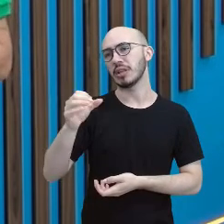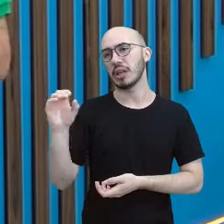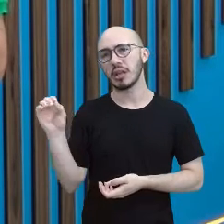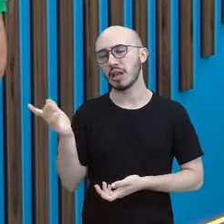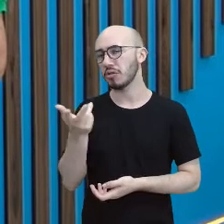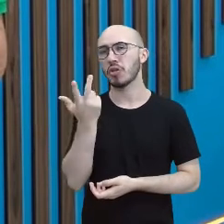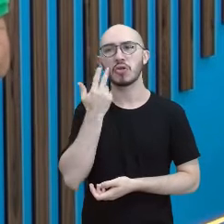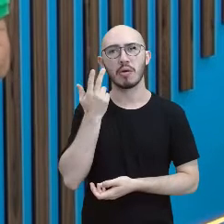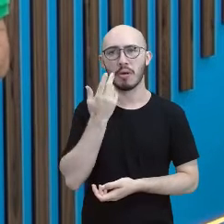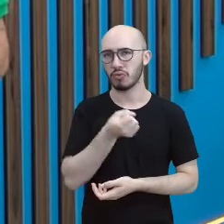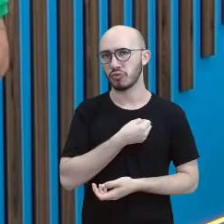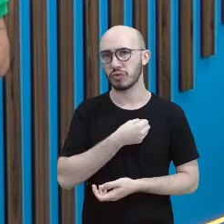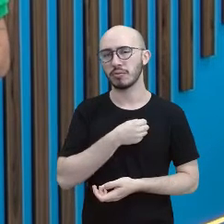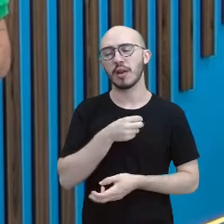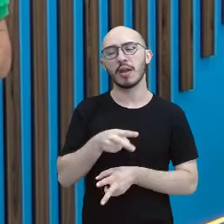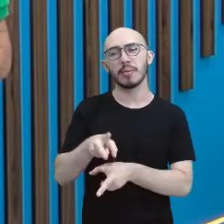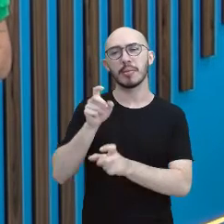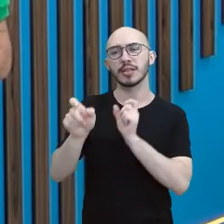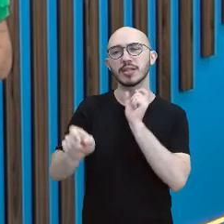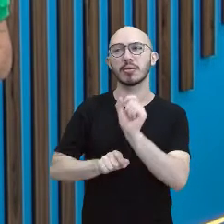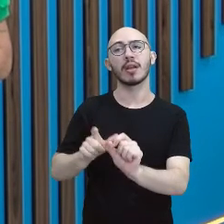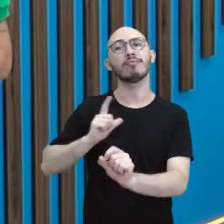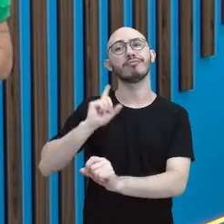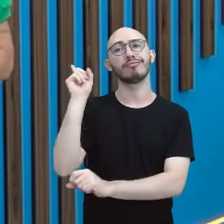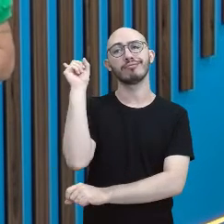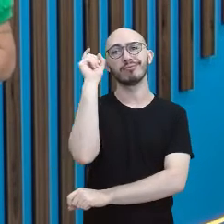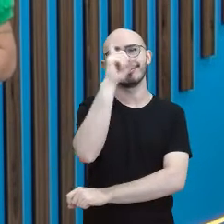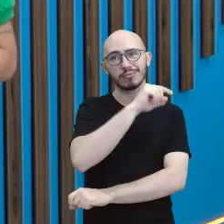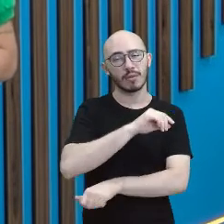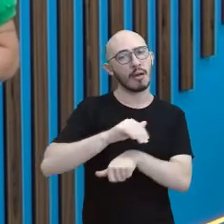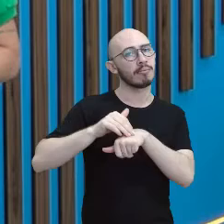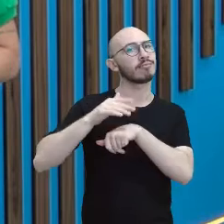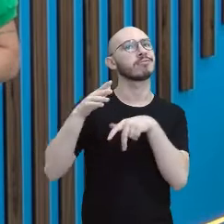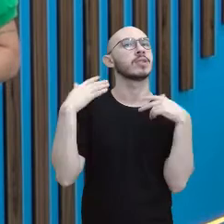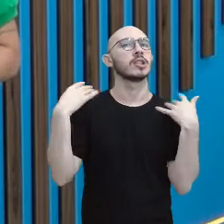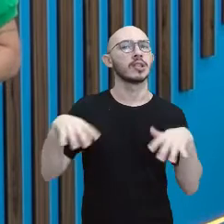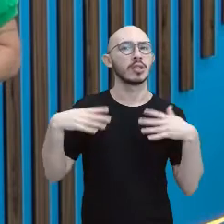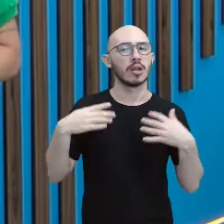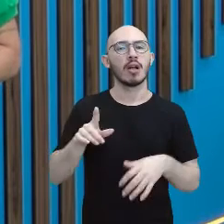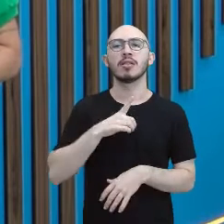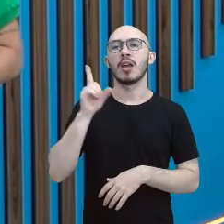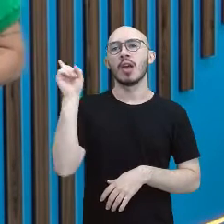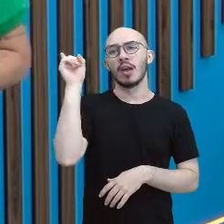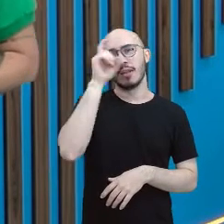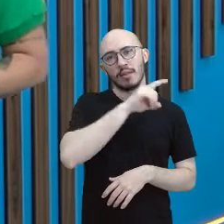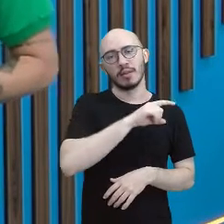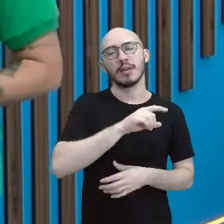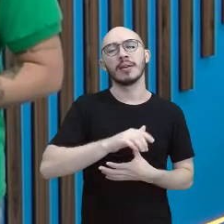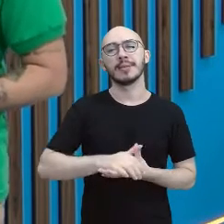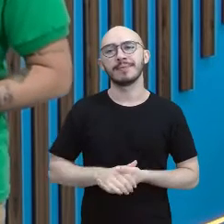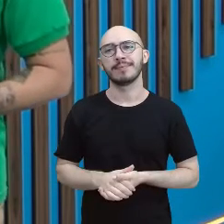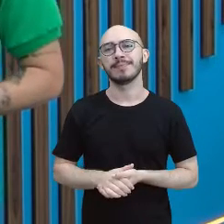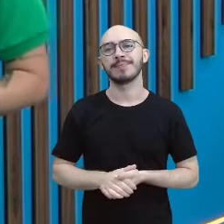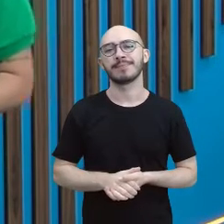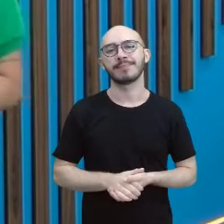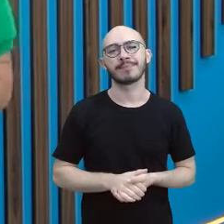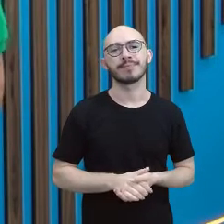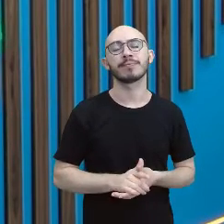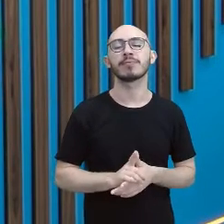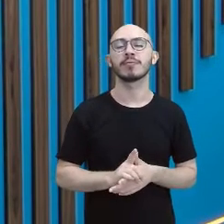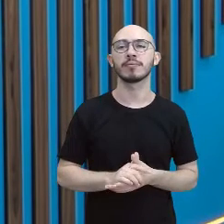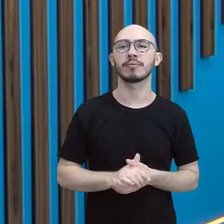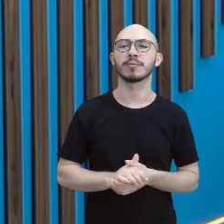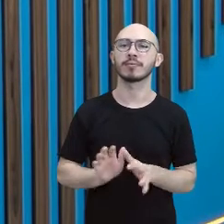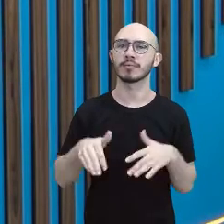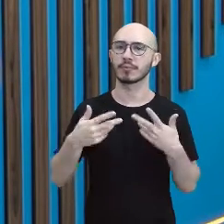tentar perceber que vai criar um grau de dificuldade muito mais elevado, a gente vai ter uma dificuldade muito maior. Então, da mesma forma